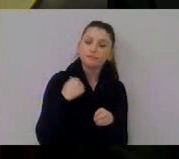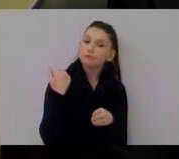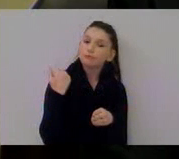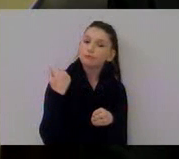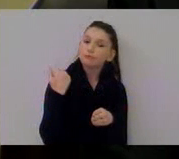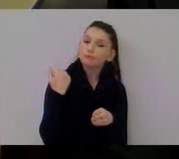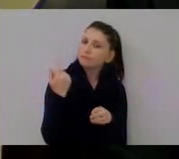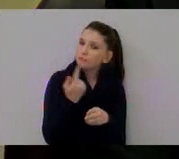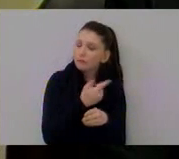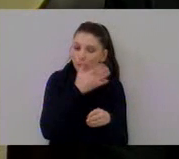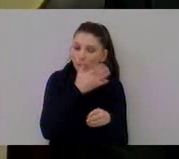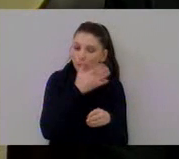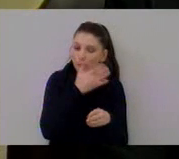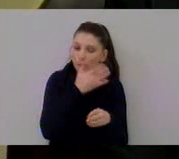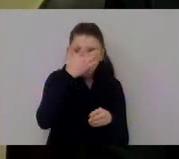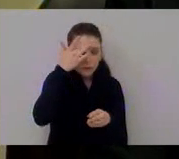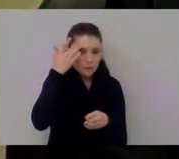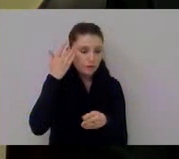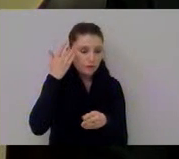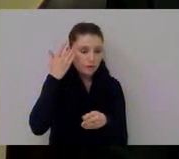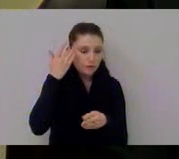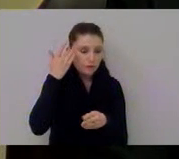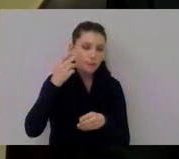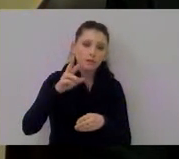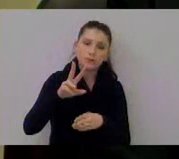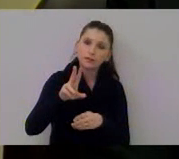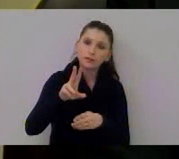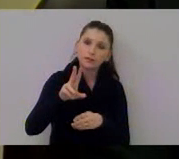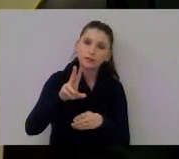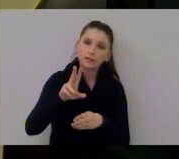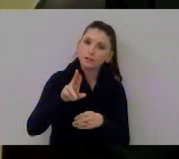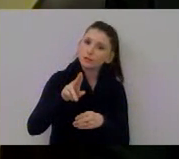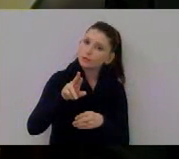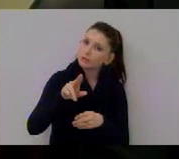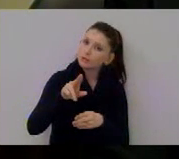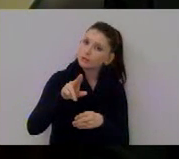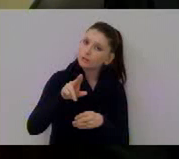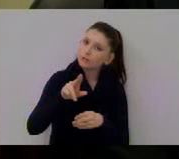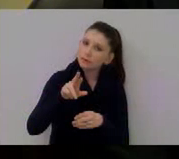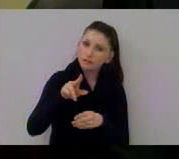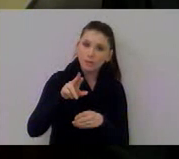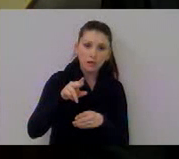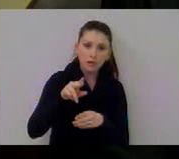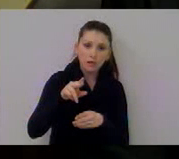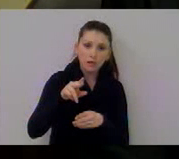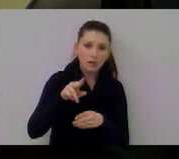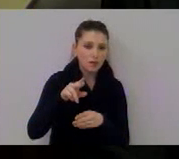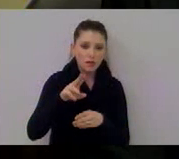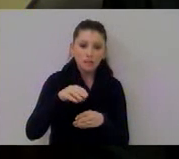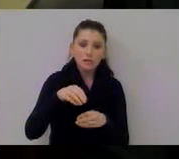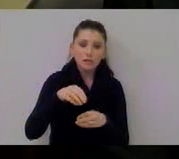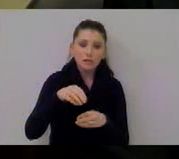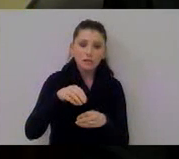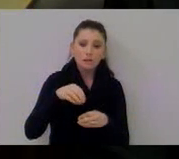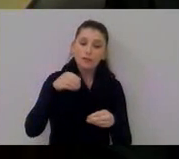que os receberam quando de bairro em bairro, caros